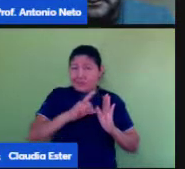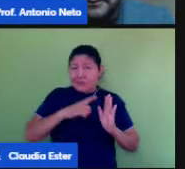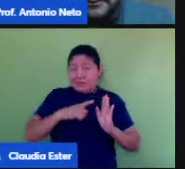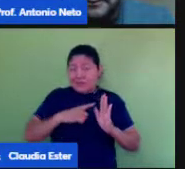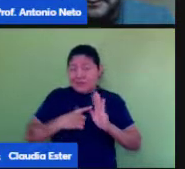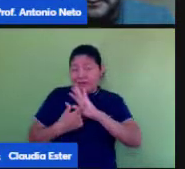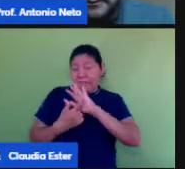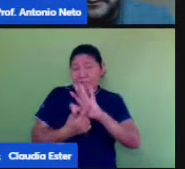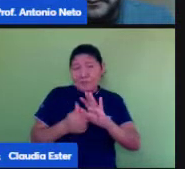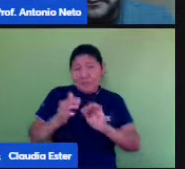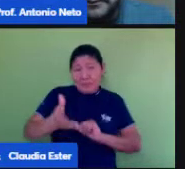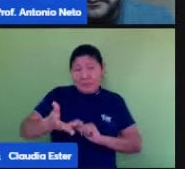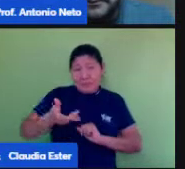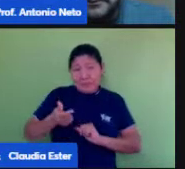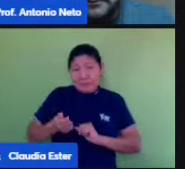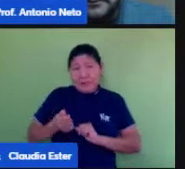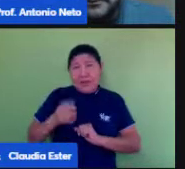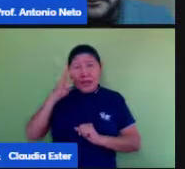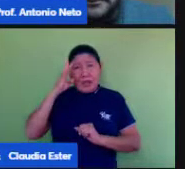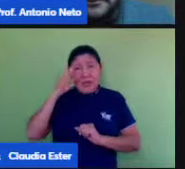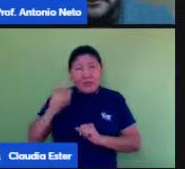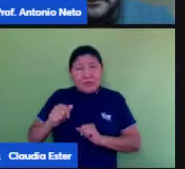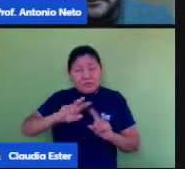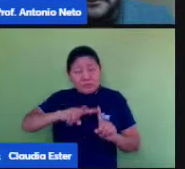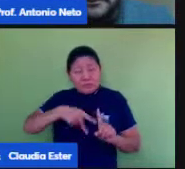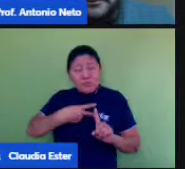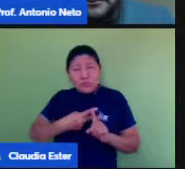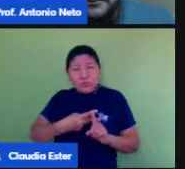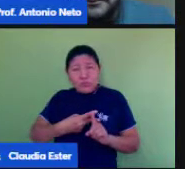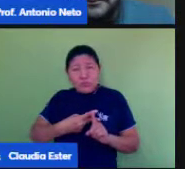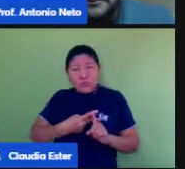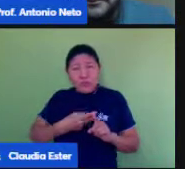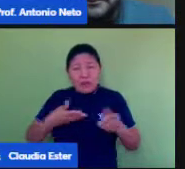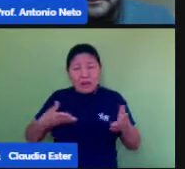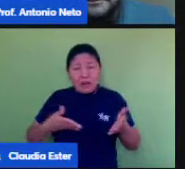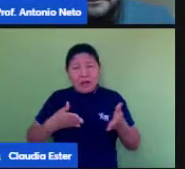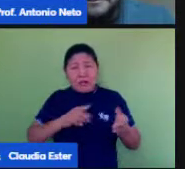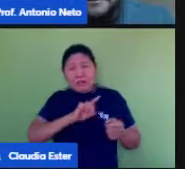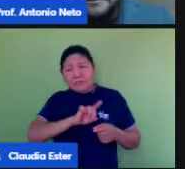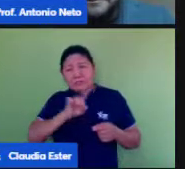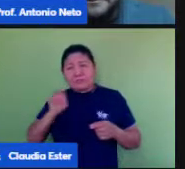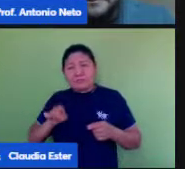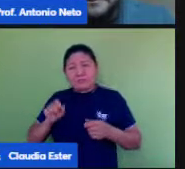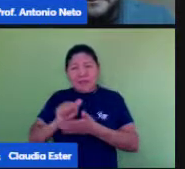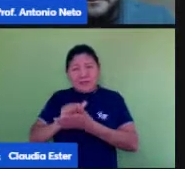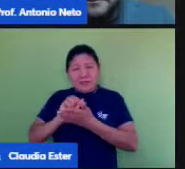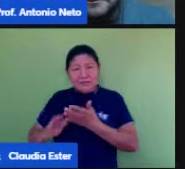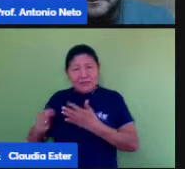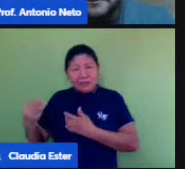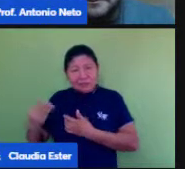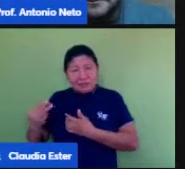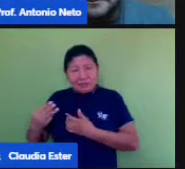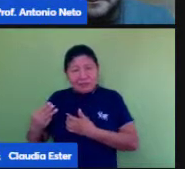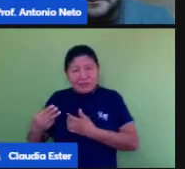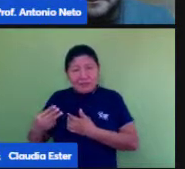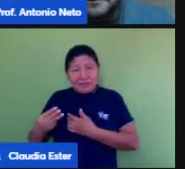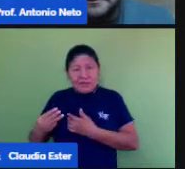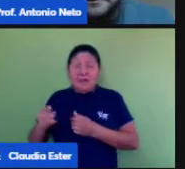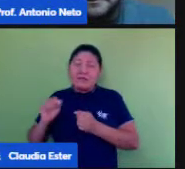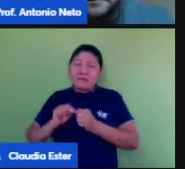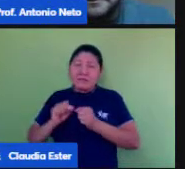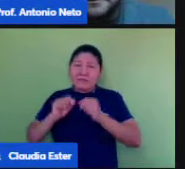complexidade, que ele resolveu lá o dobro, agora ele vai escrever o poema, a segunda estrofe